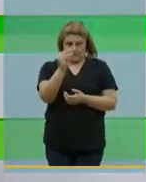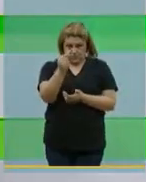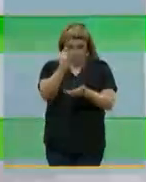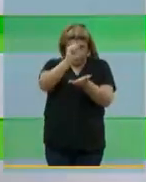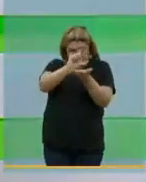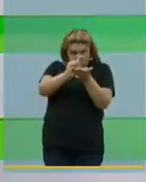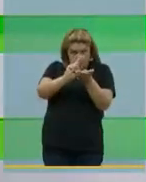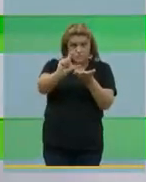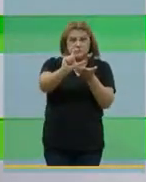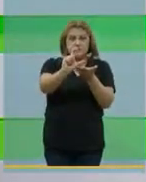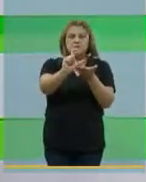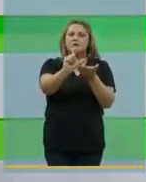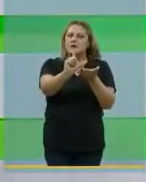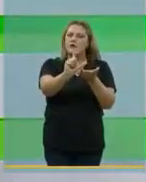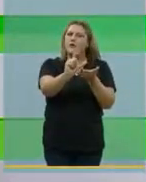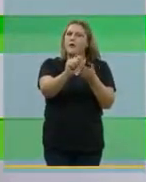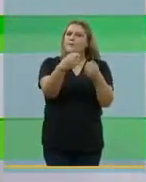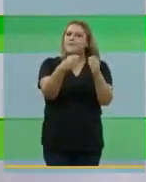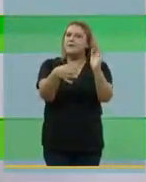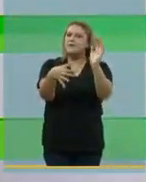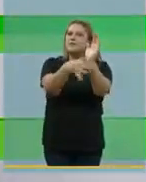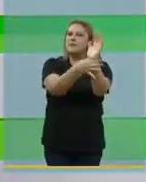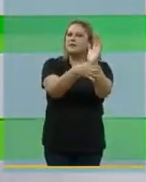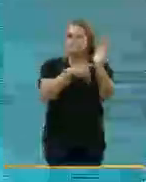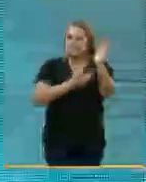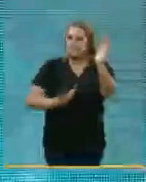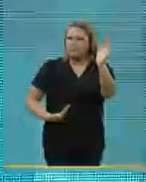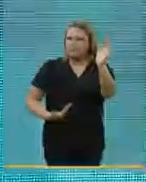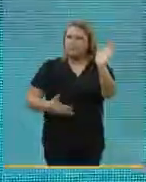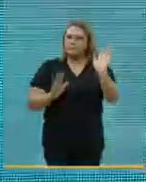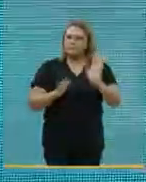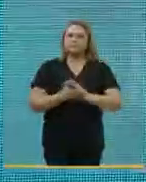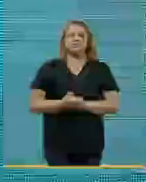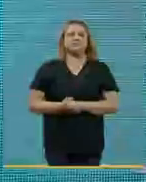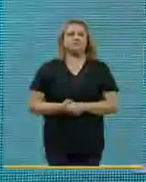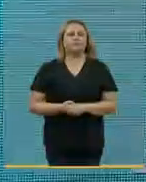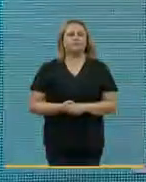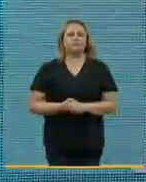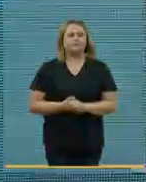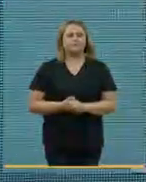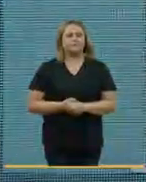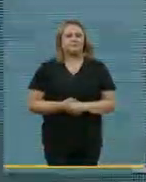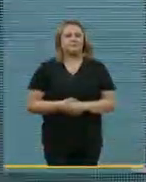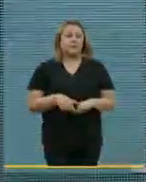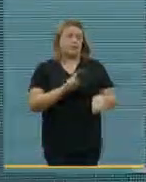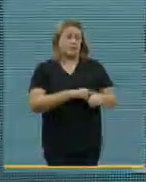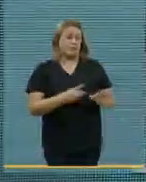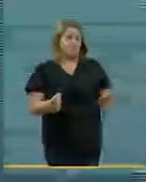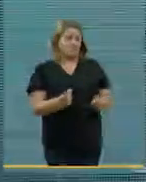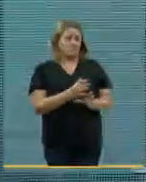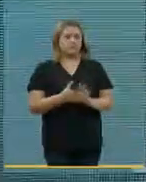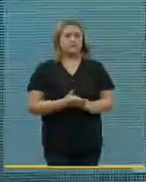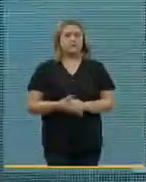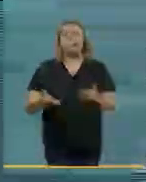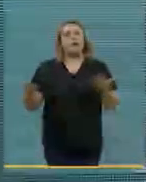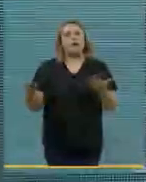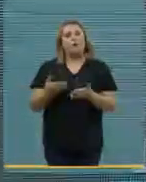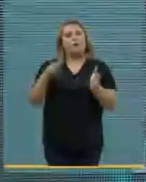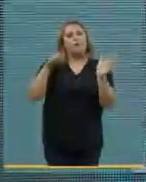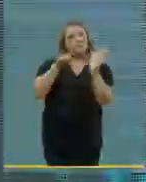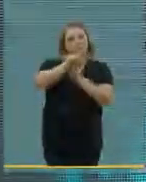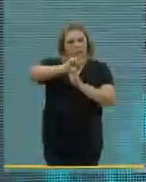segurança pública deve se responsabilizar o presidente tem esgotado a próxima pergunta será feita pelo jornalista